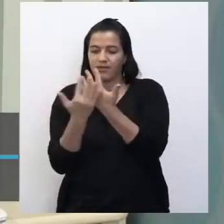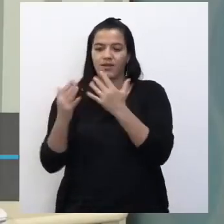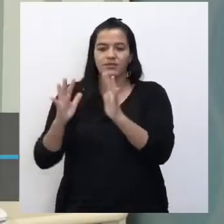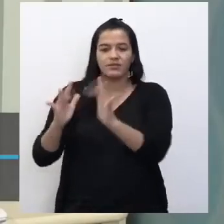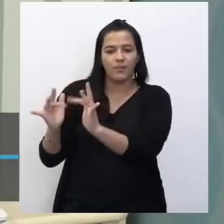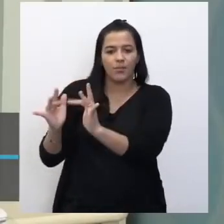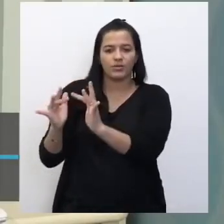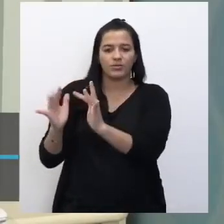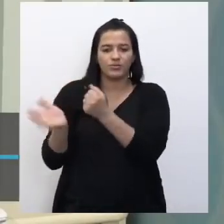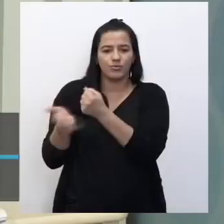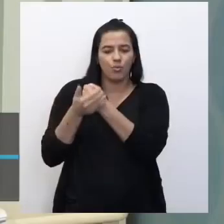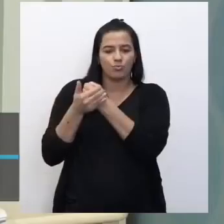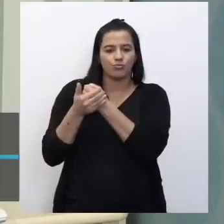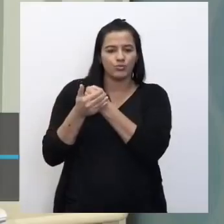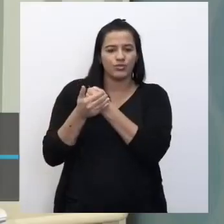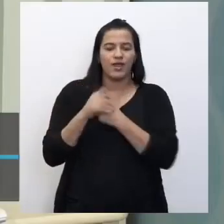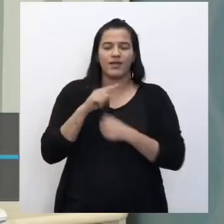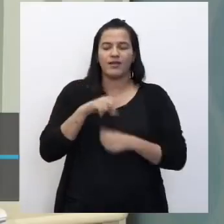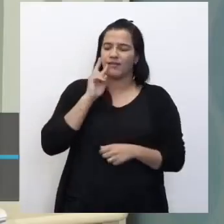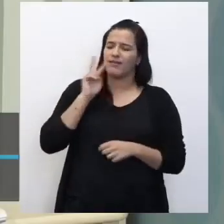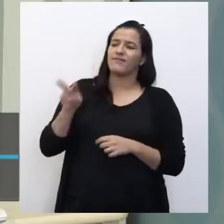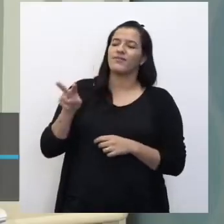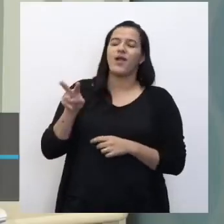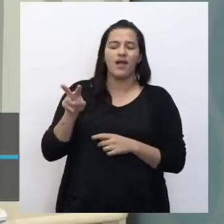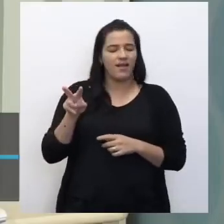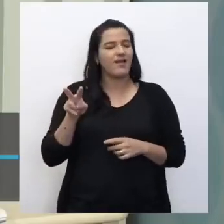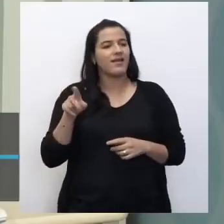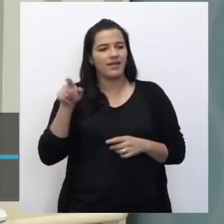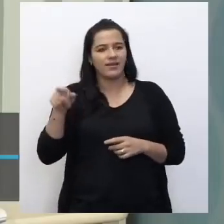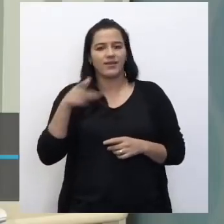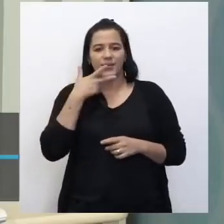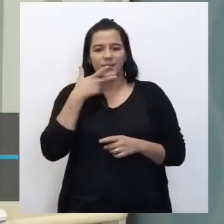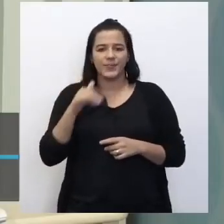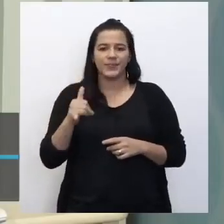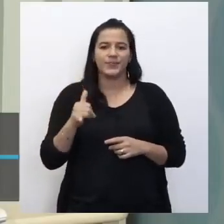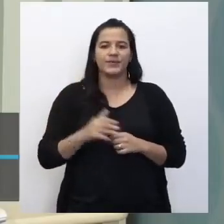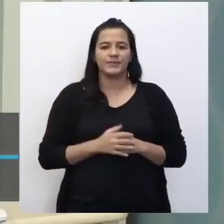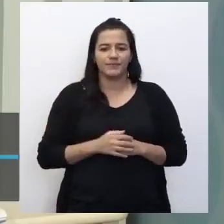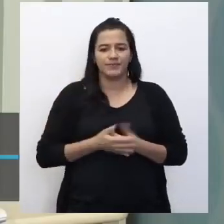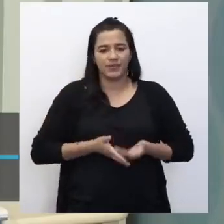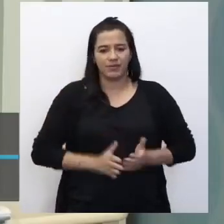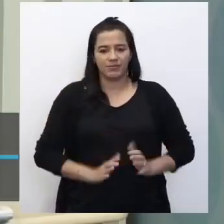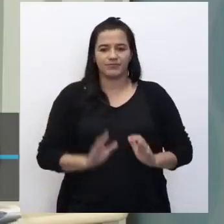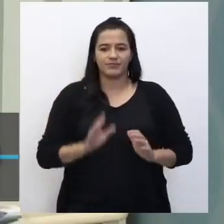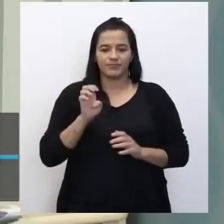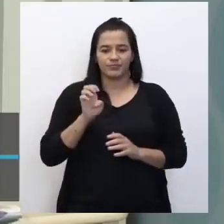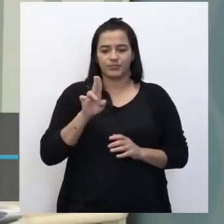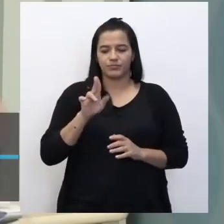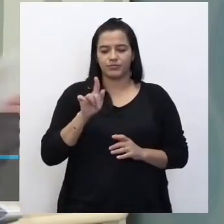é genial a crítica que o Machado de Assis traz